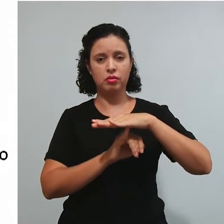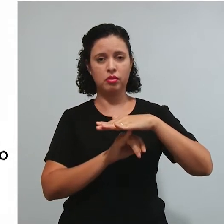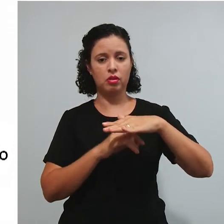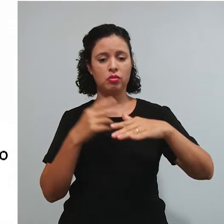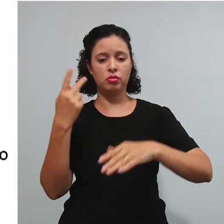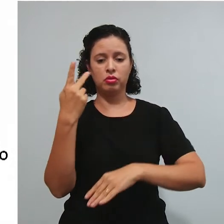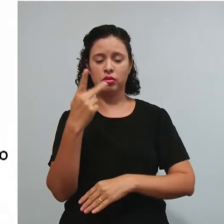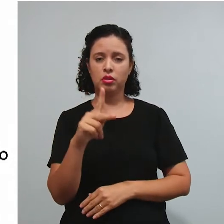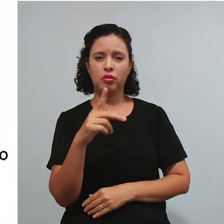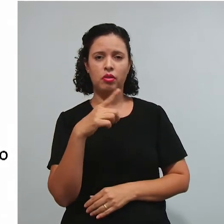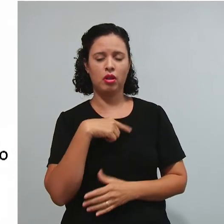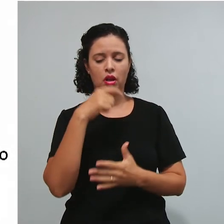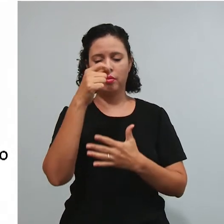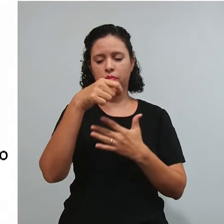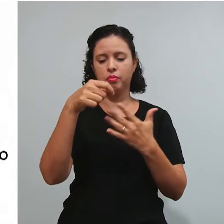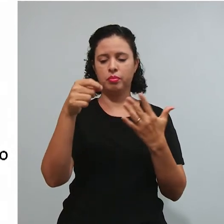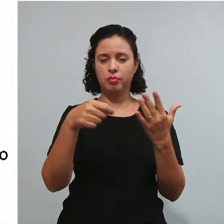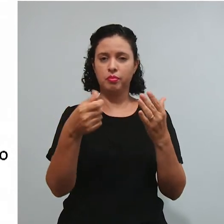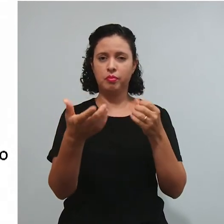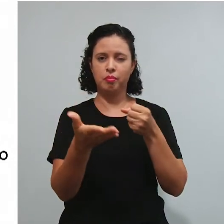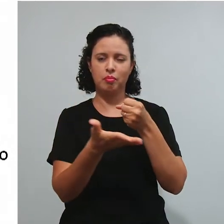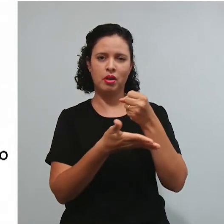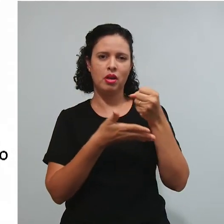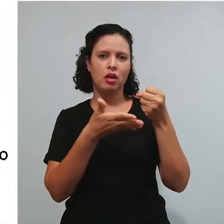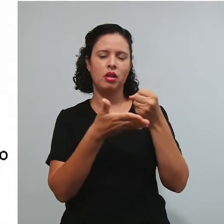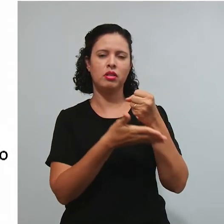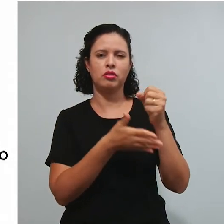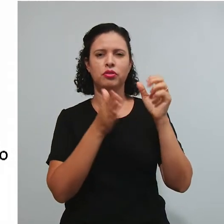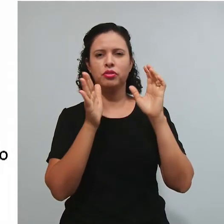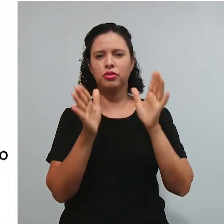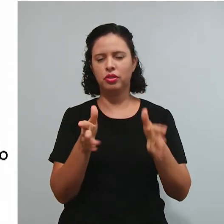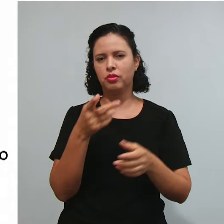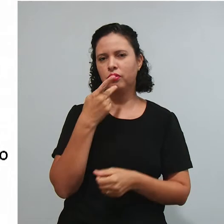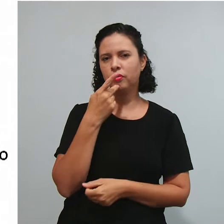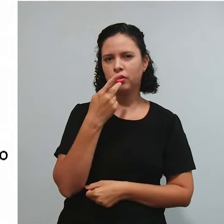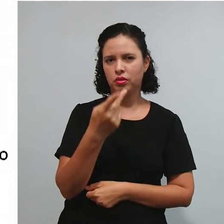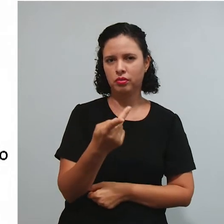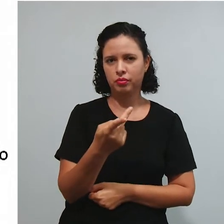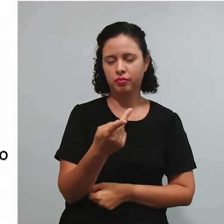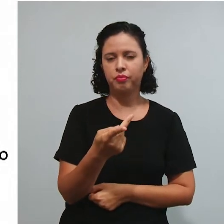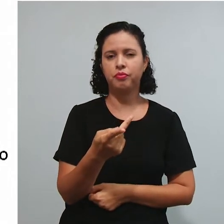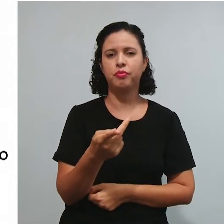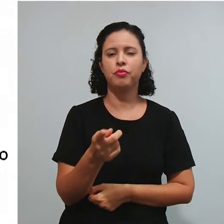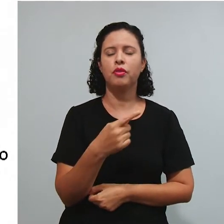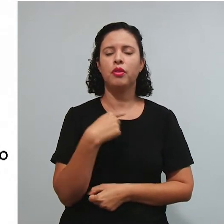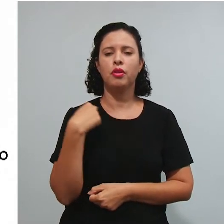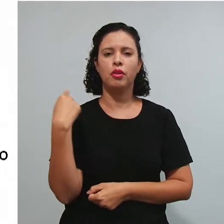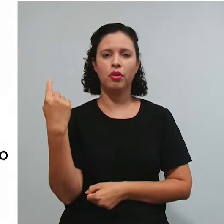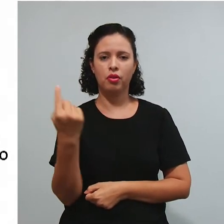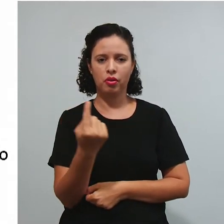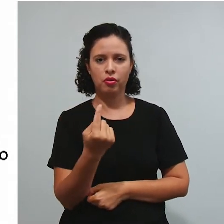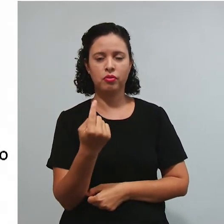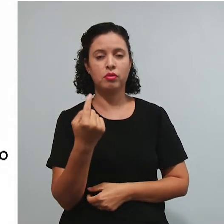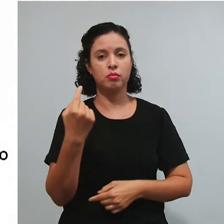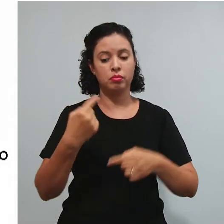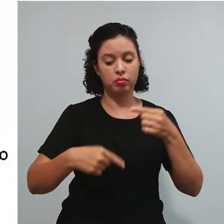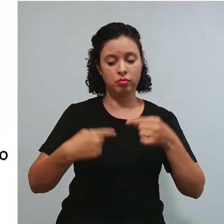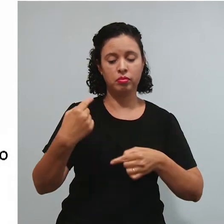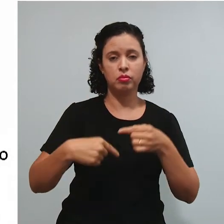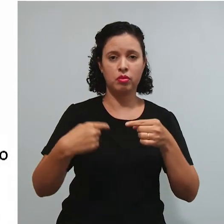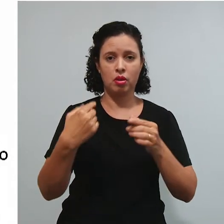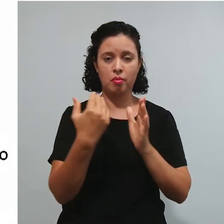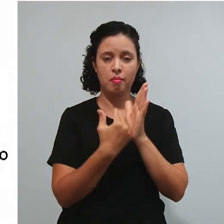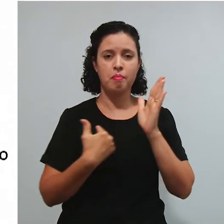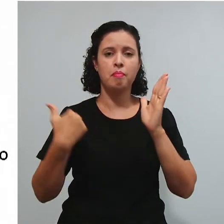possui alguns aspectos básicos que a gente já falou aqui e nós vamos discutir mais um